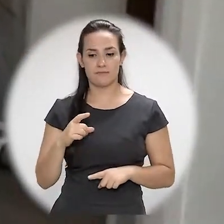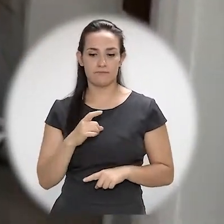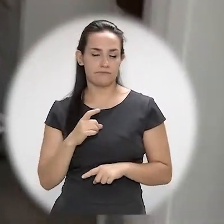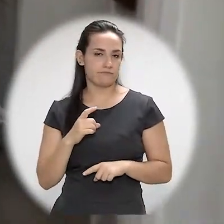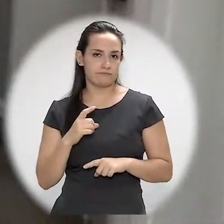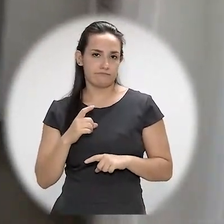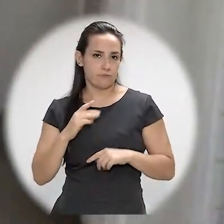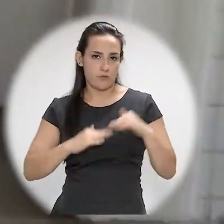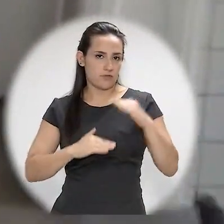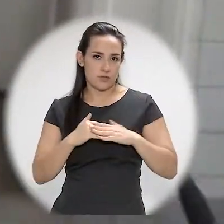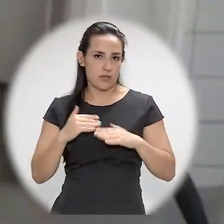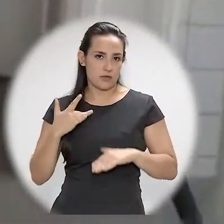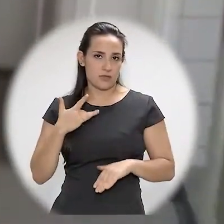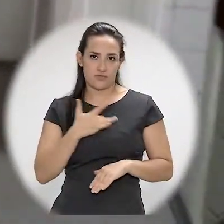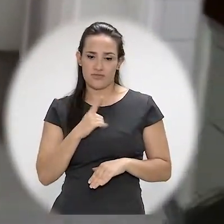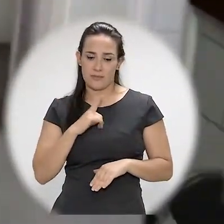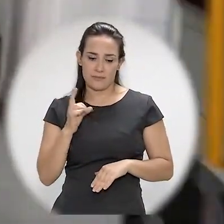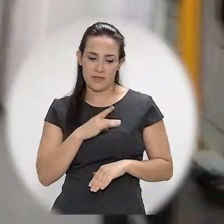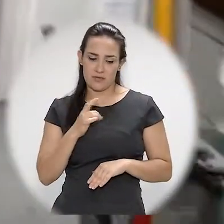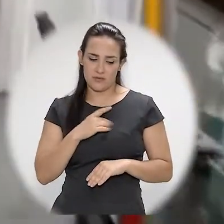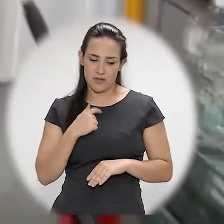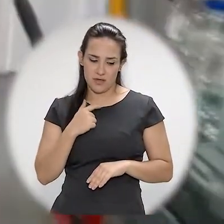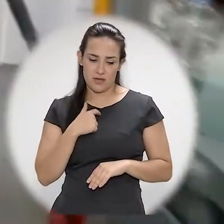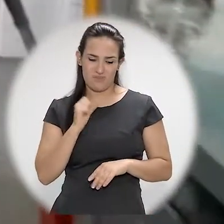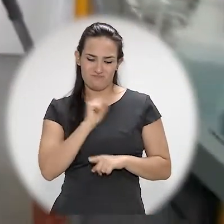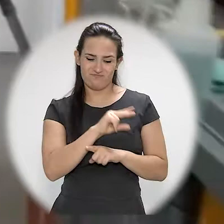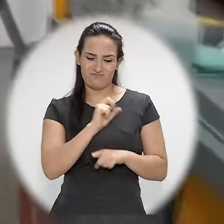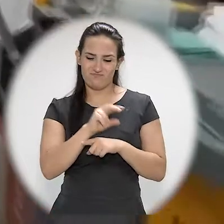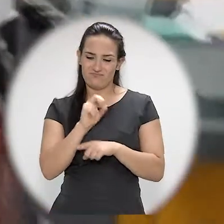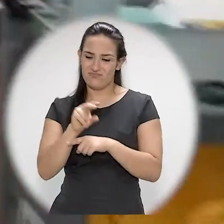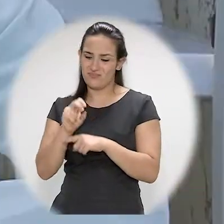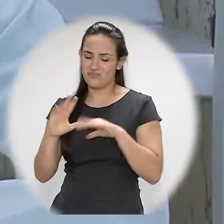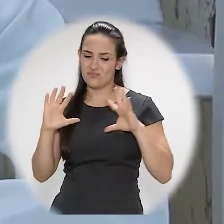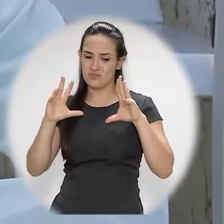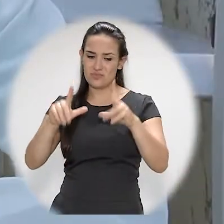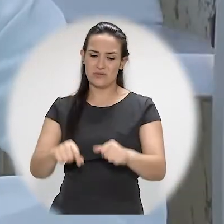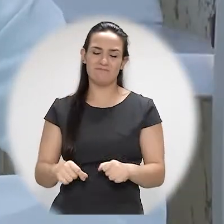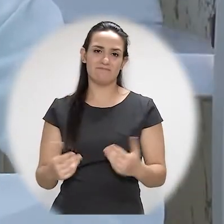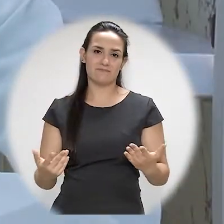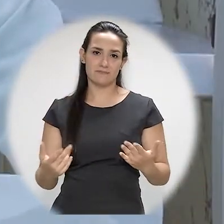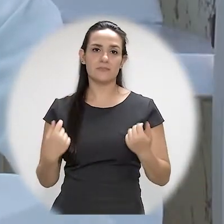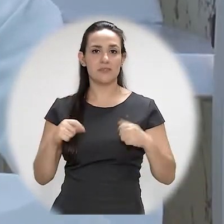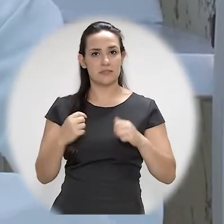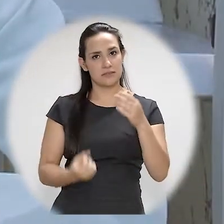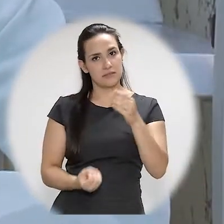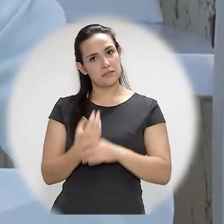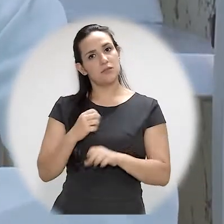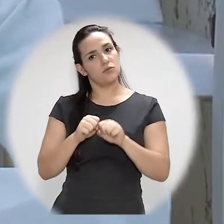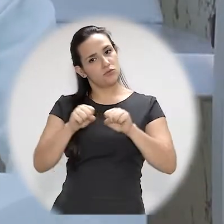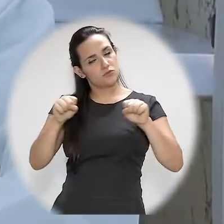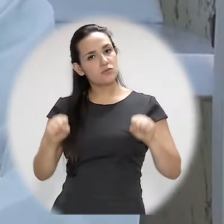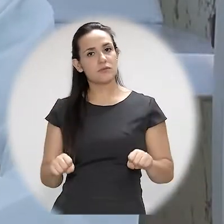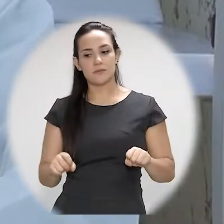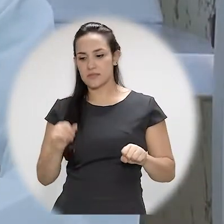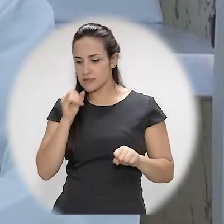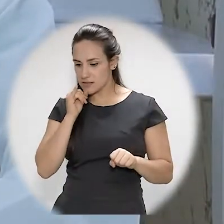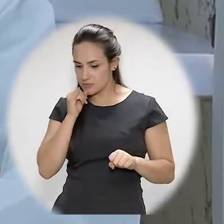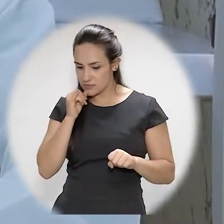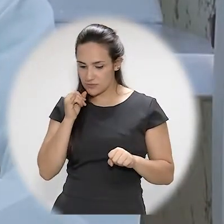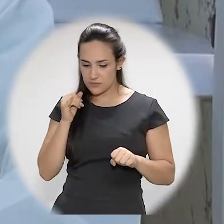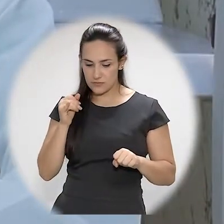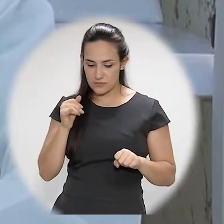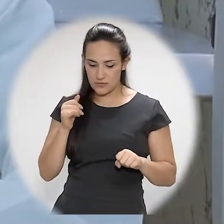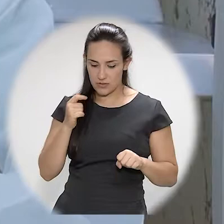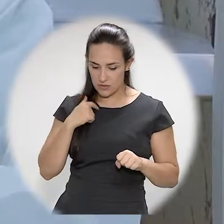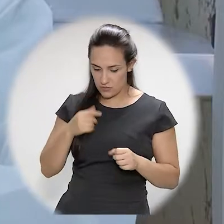o coronavírus e levar para pessoas que estão suscetíveis. Temos que criar um sistema, um processo. Entrar em casa, os